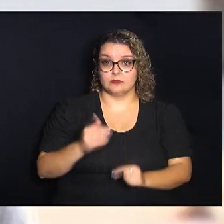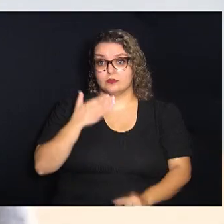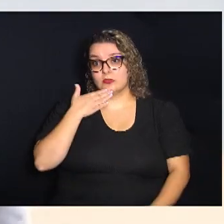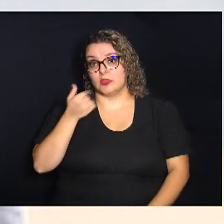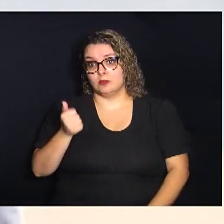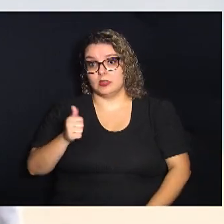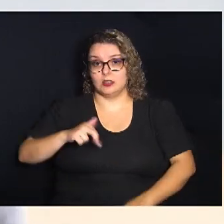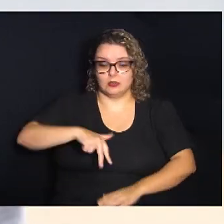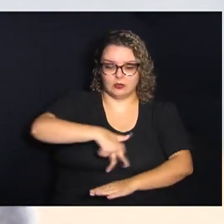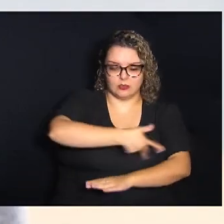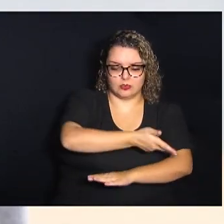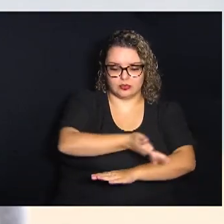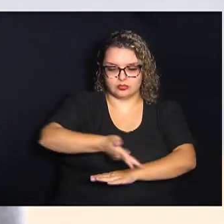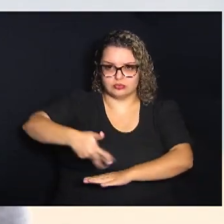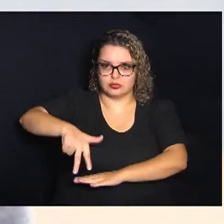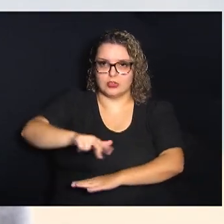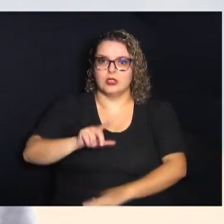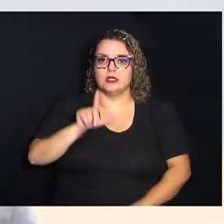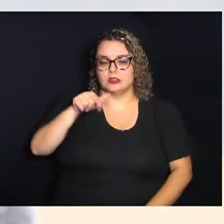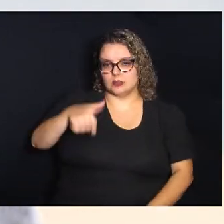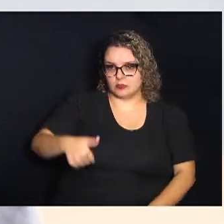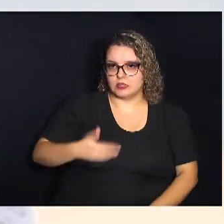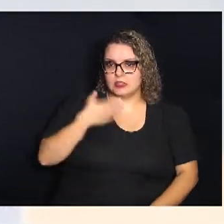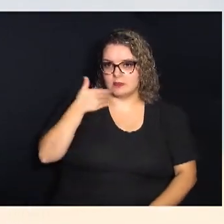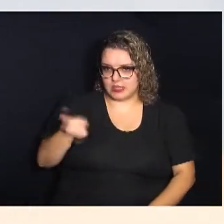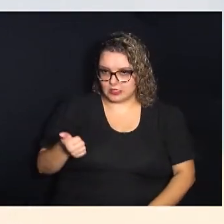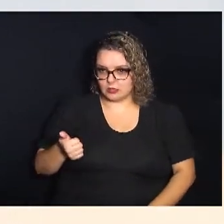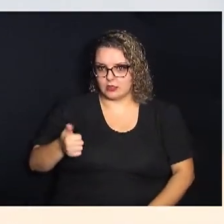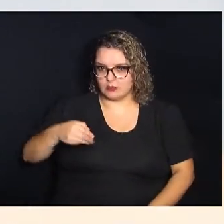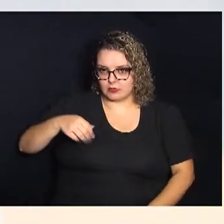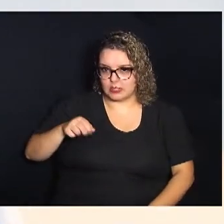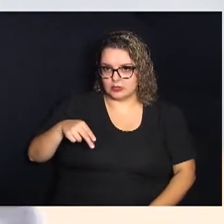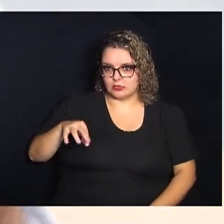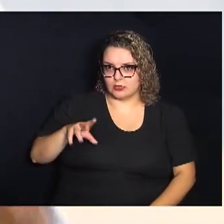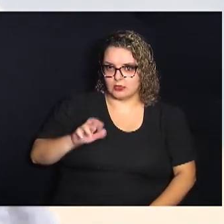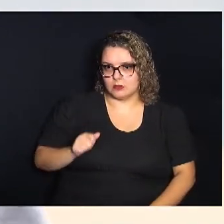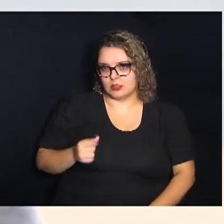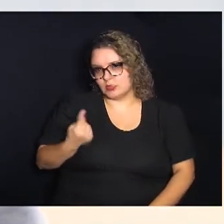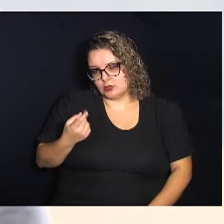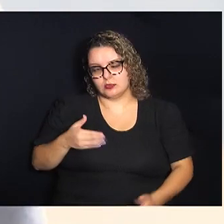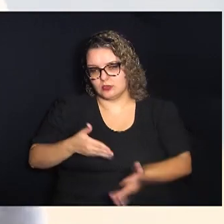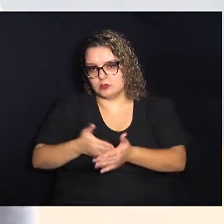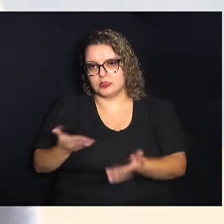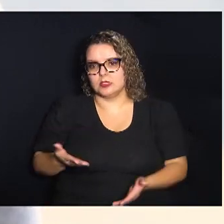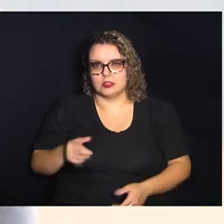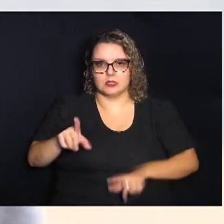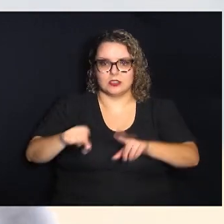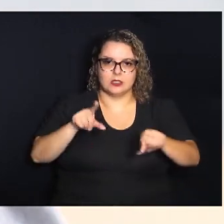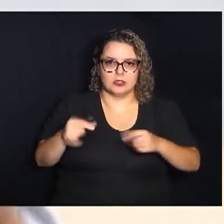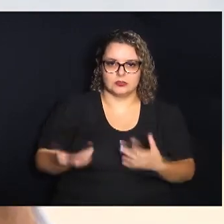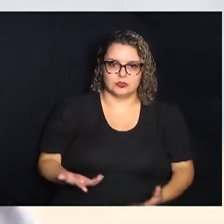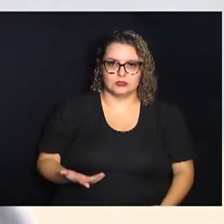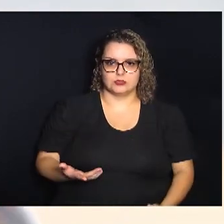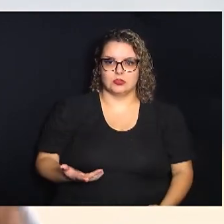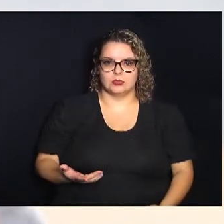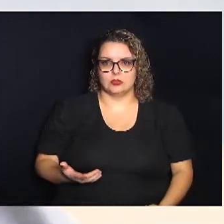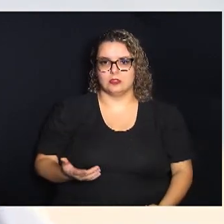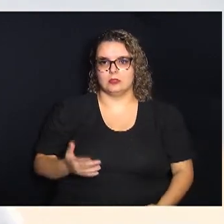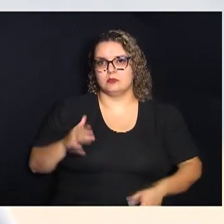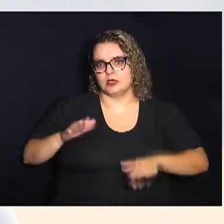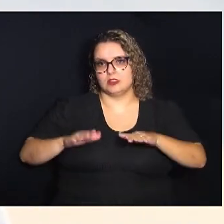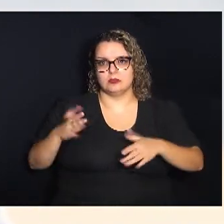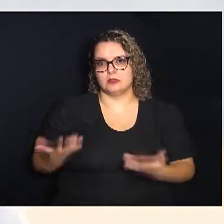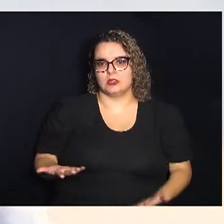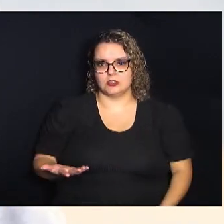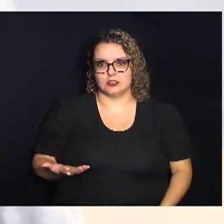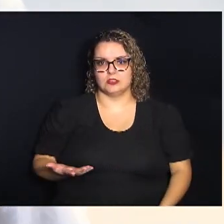volta e depois a melhor manobra num obstáculo que o pessoal ali escolhe para, de repente,